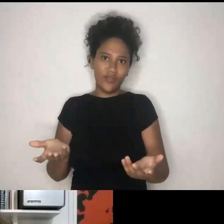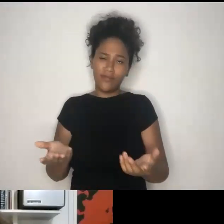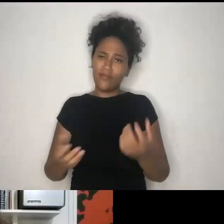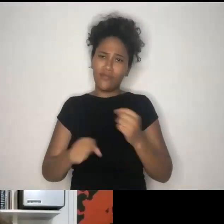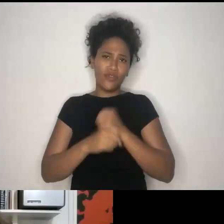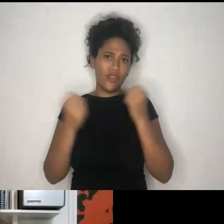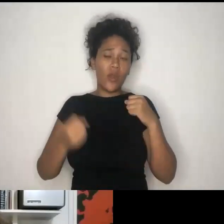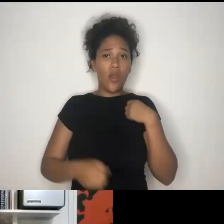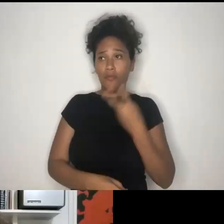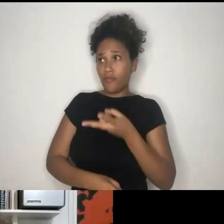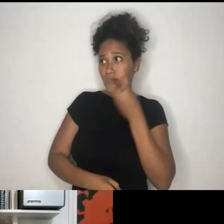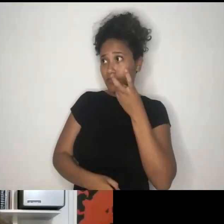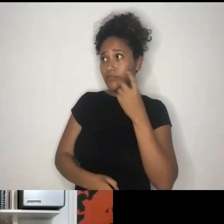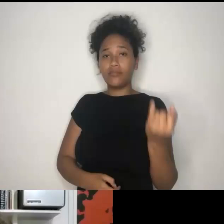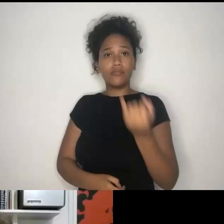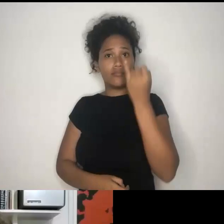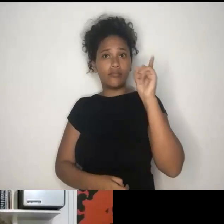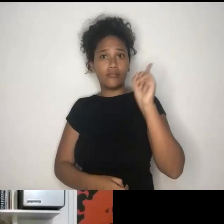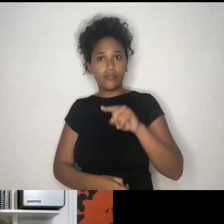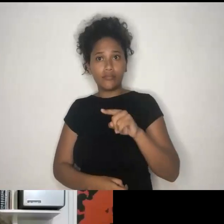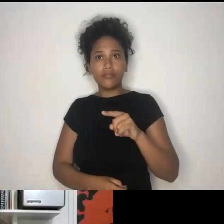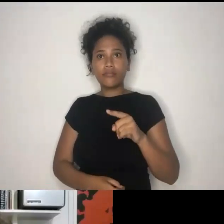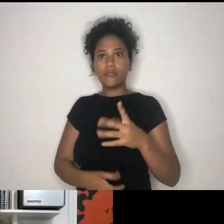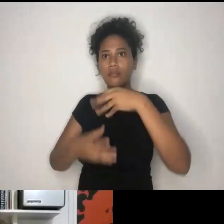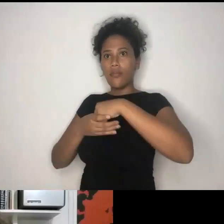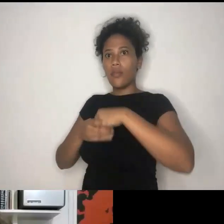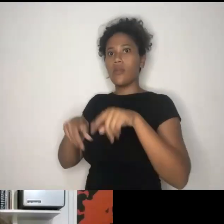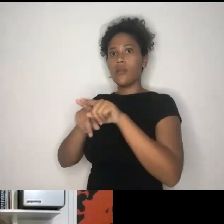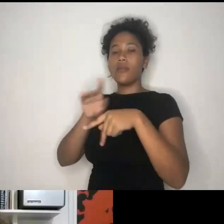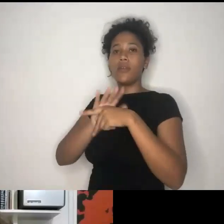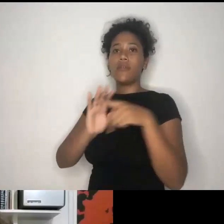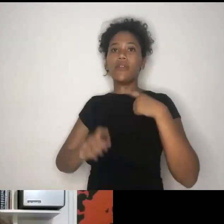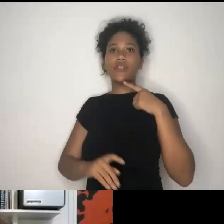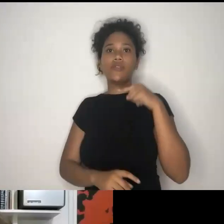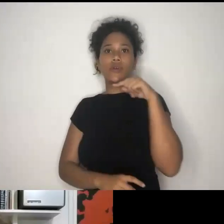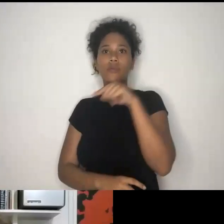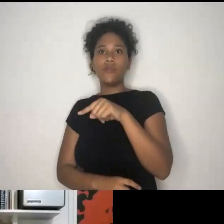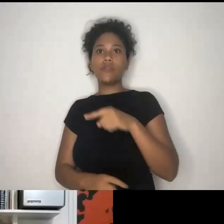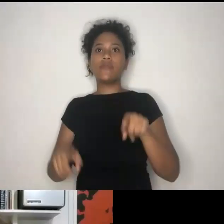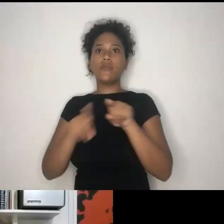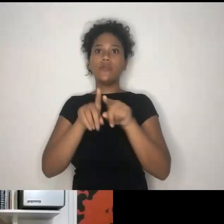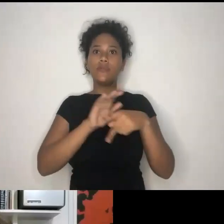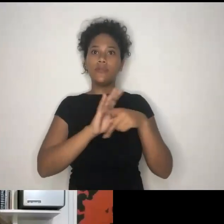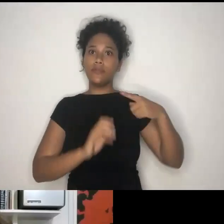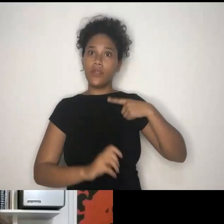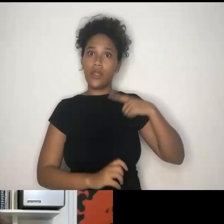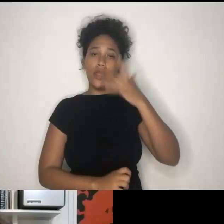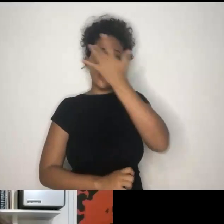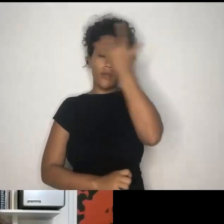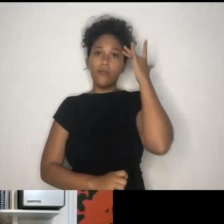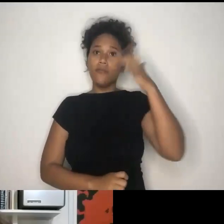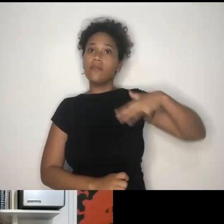assim que que é importante mesmo dentro dos seus próprios princípios as pessoas ela elas terem